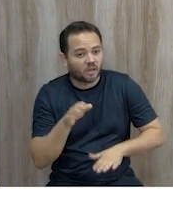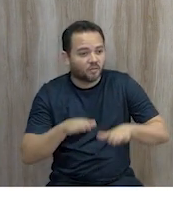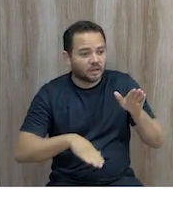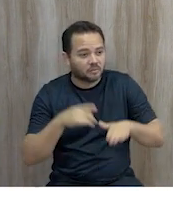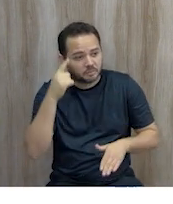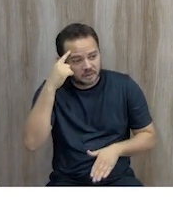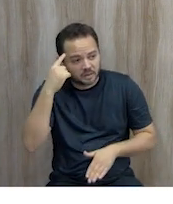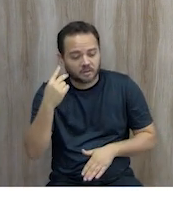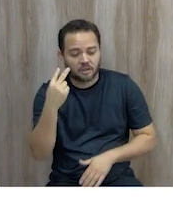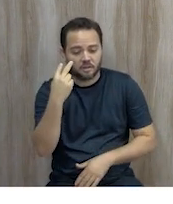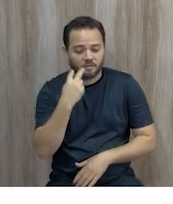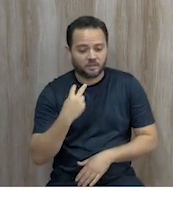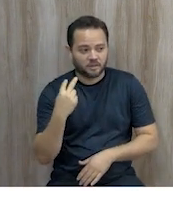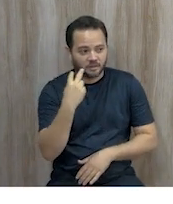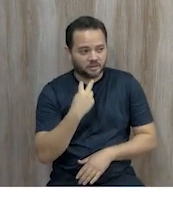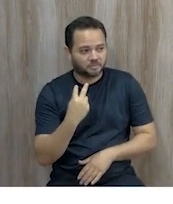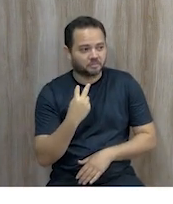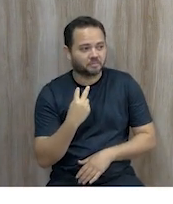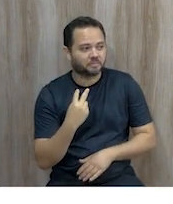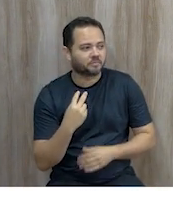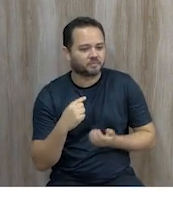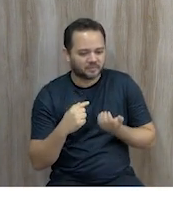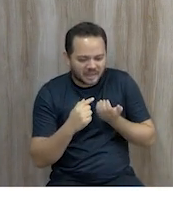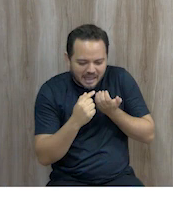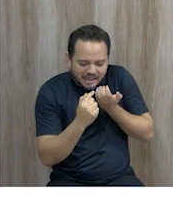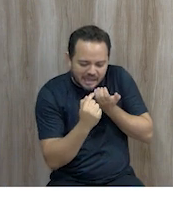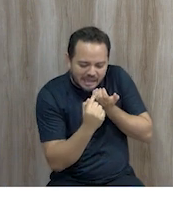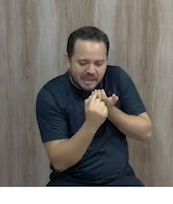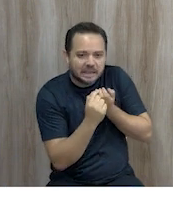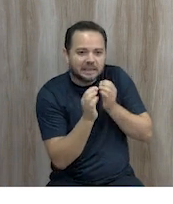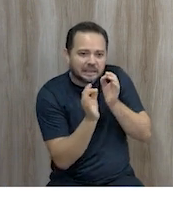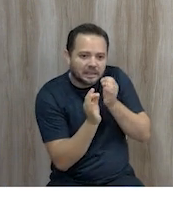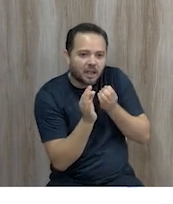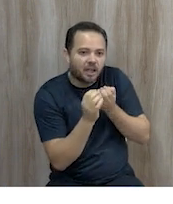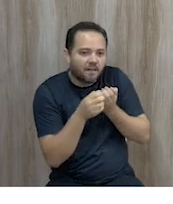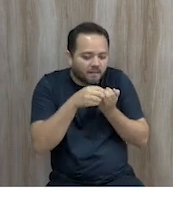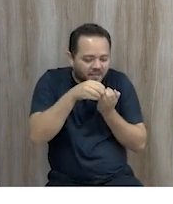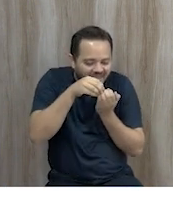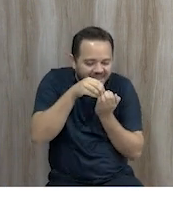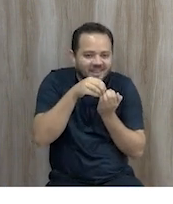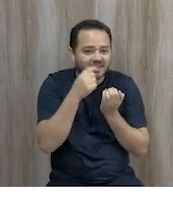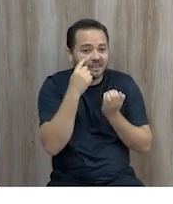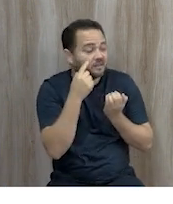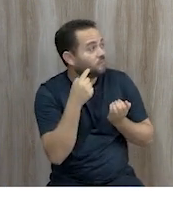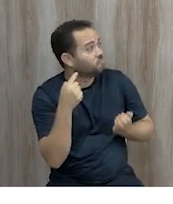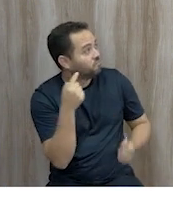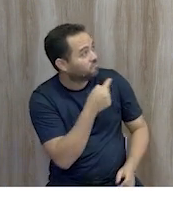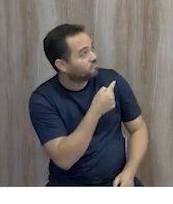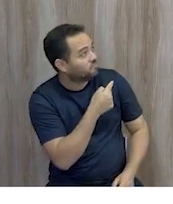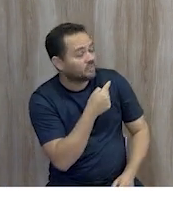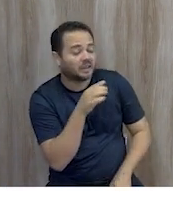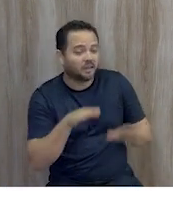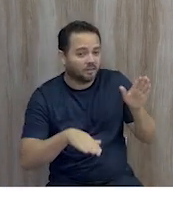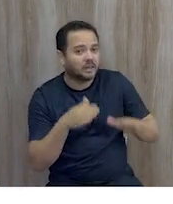eu entregar a gengiva de volta no lugar onde ela estava, no sentido coronal, seja realmente a melhor